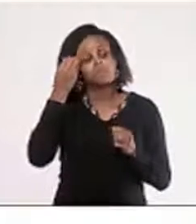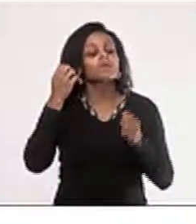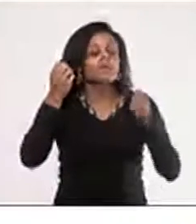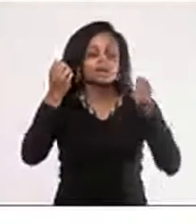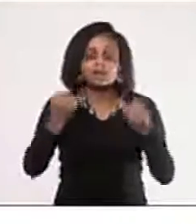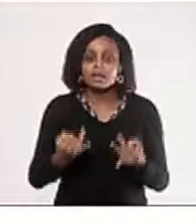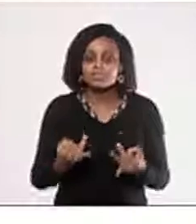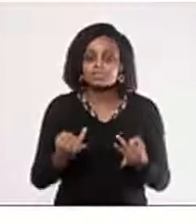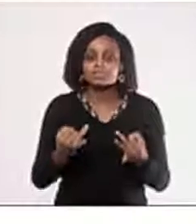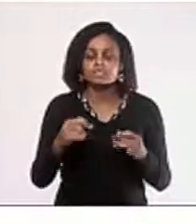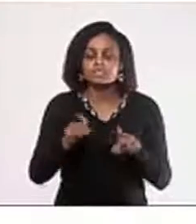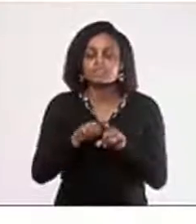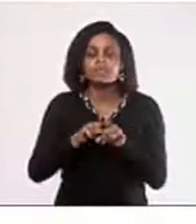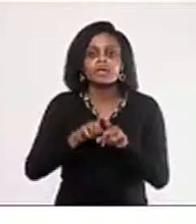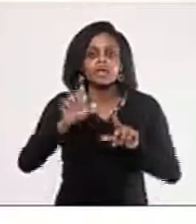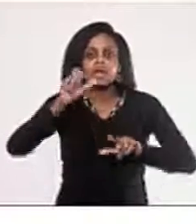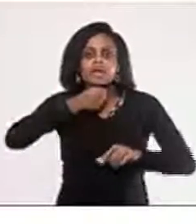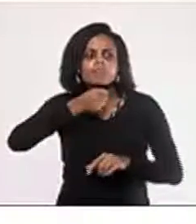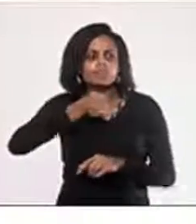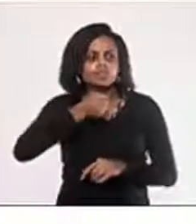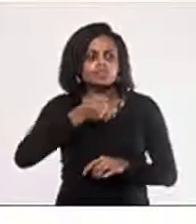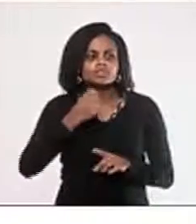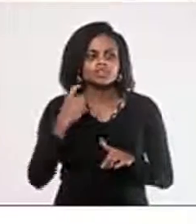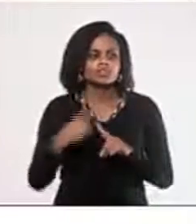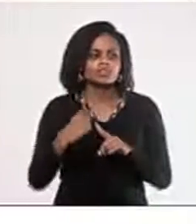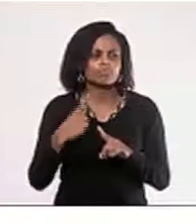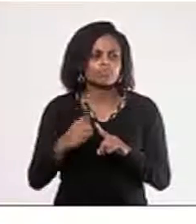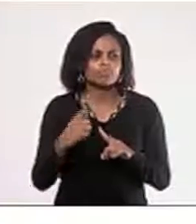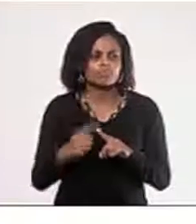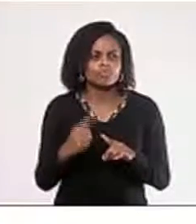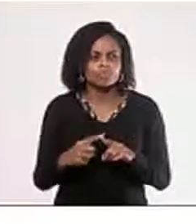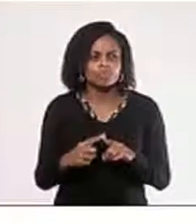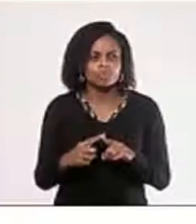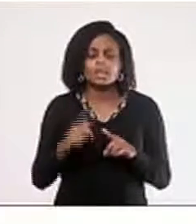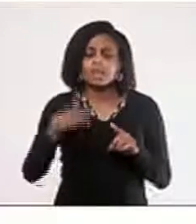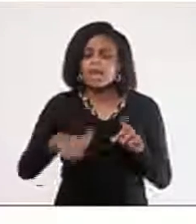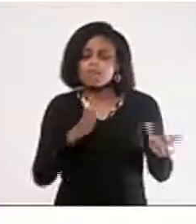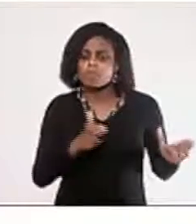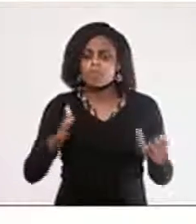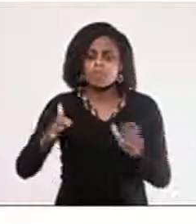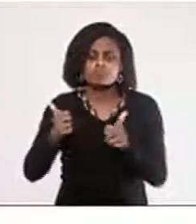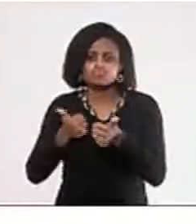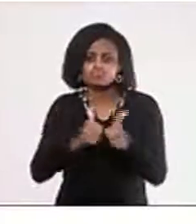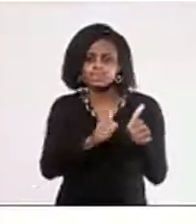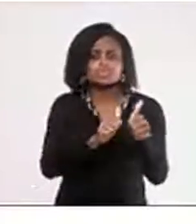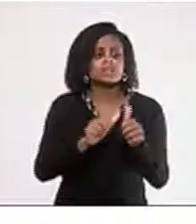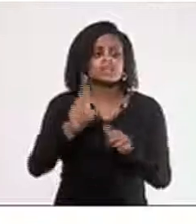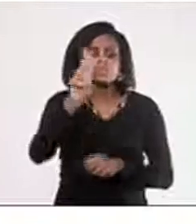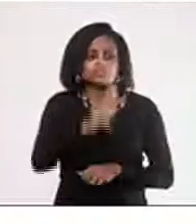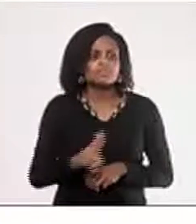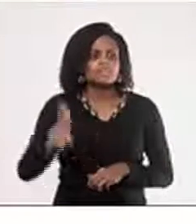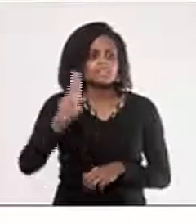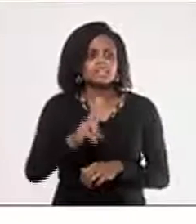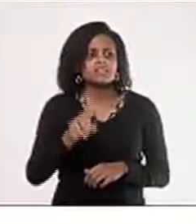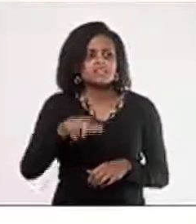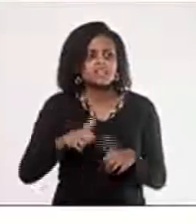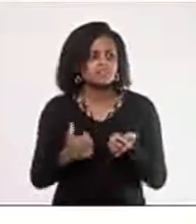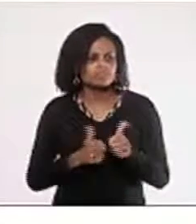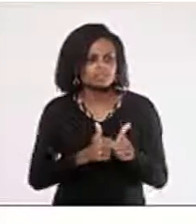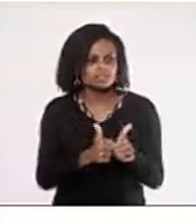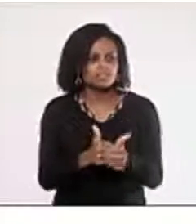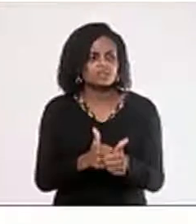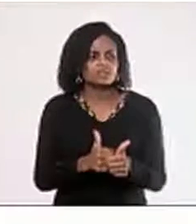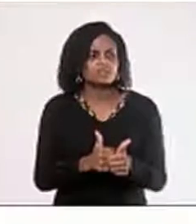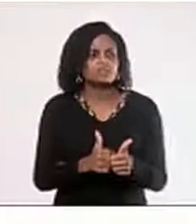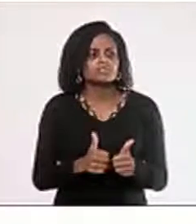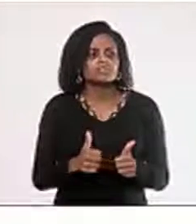reportagens? Porque o que está em jogo é um processo de perseguição às universidades. É um processo de